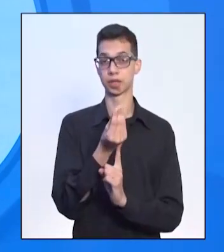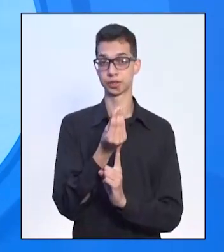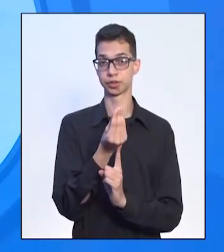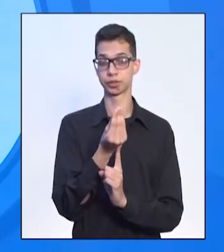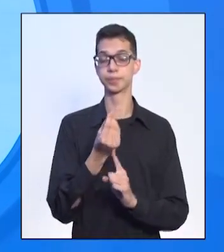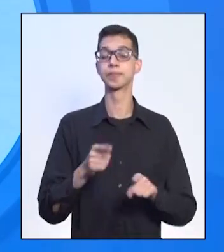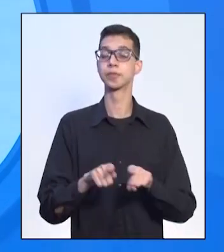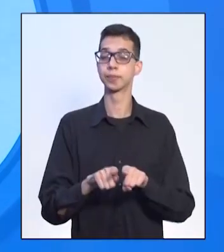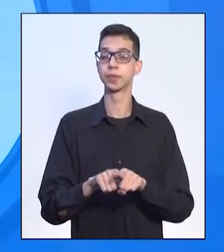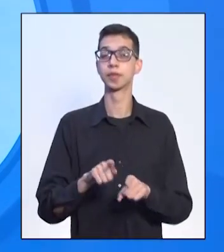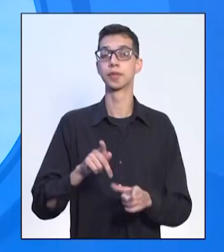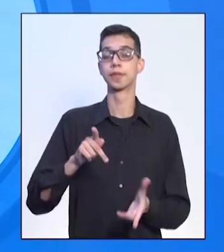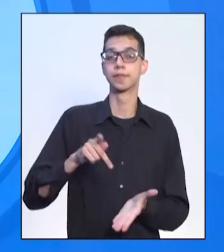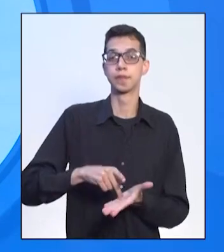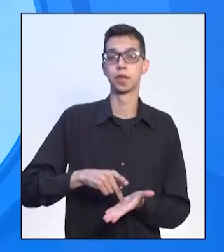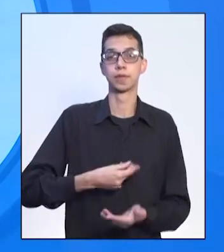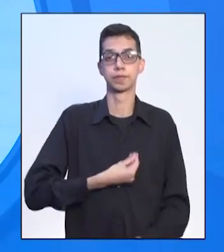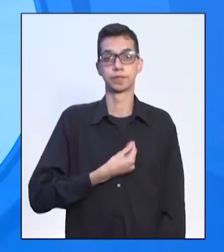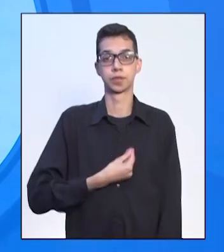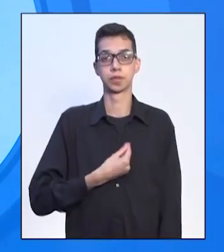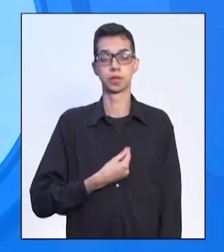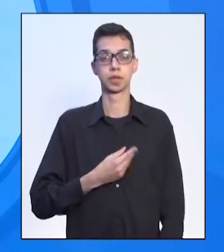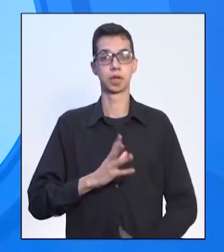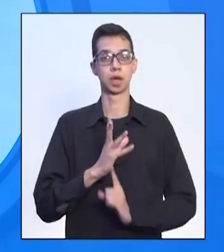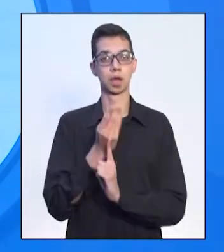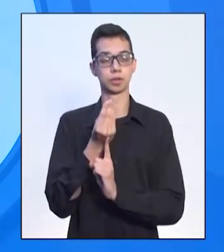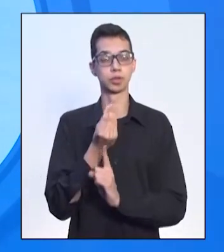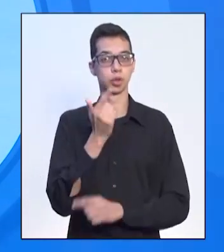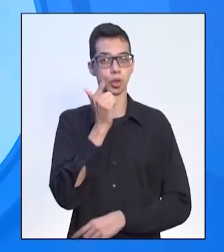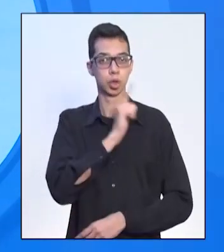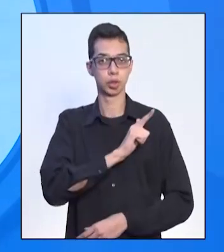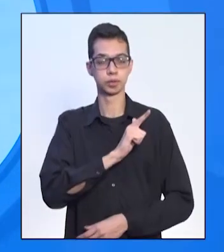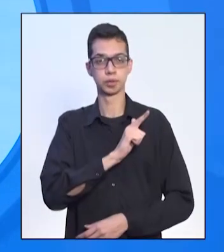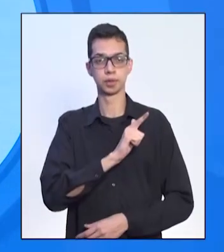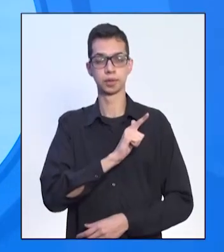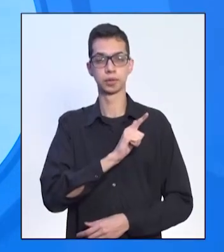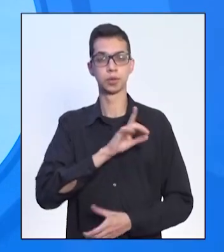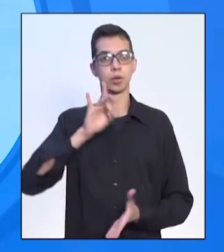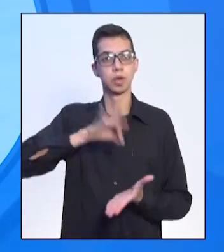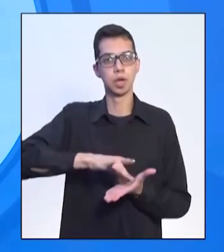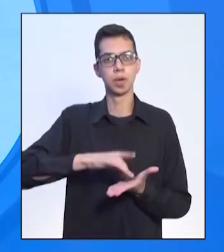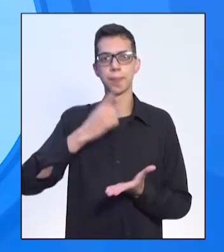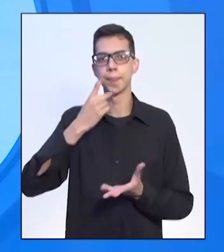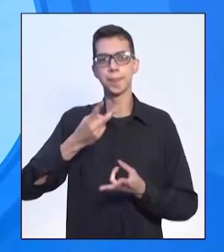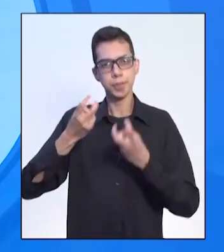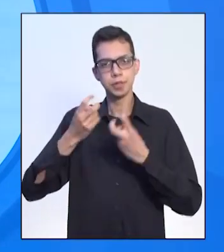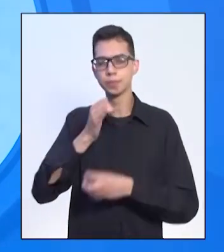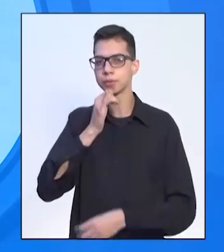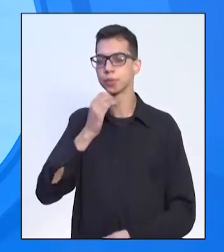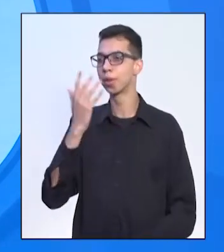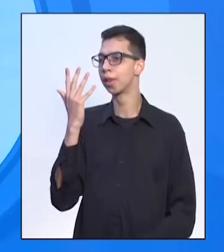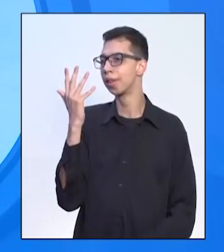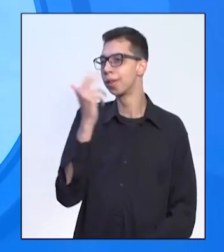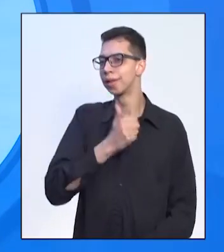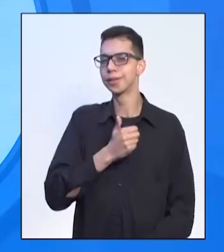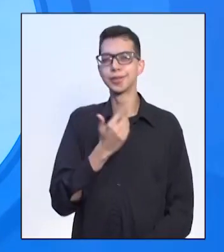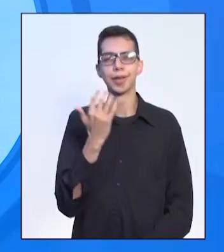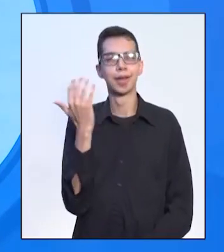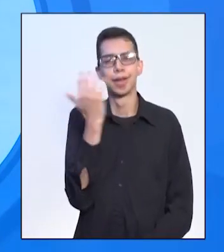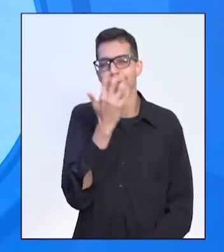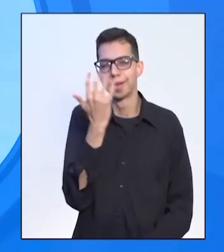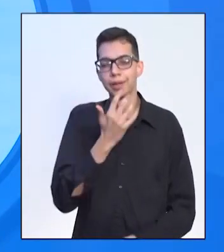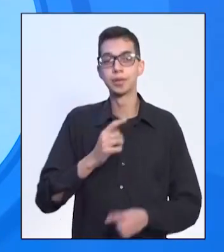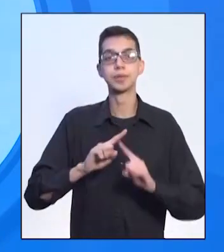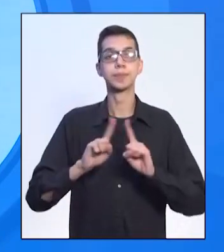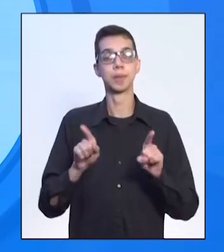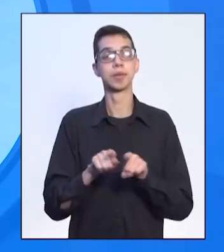reproduzir a nossa realidade, né? A arte nos dá essa possibilidade de transcender o real, olha que lindo, e, ao mesmo tempo, reproduzir o